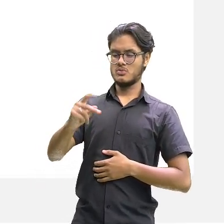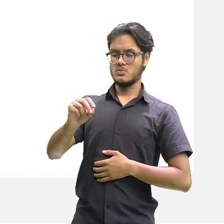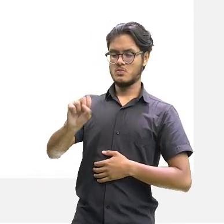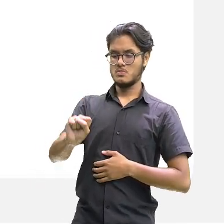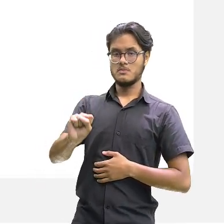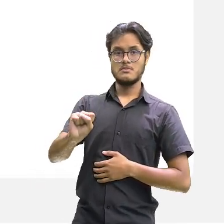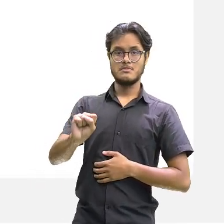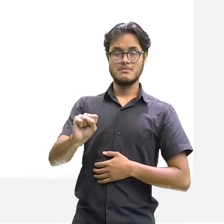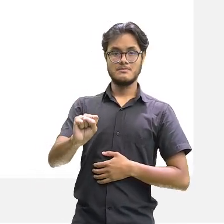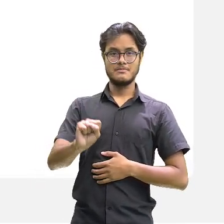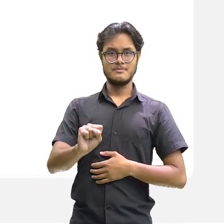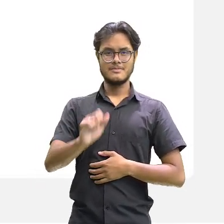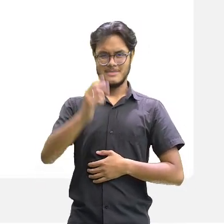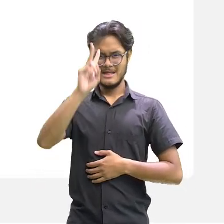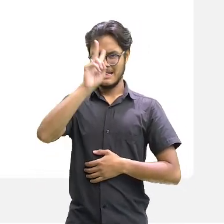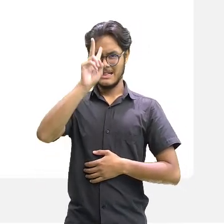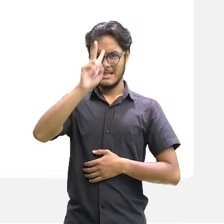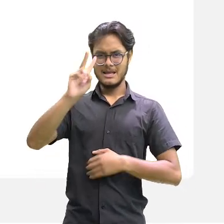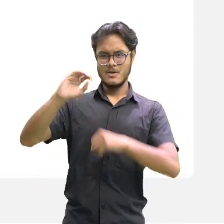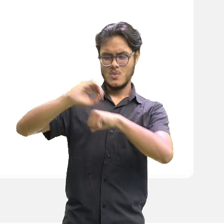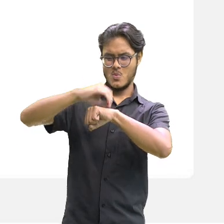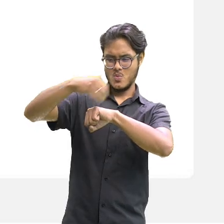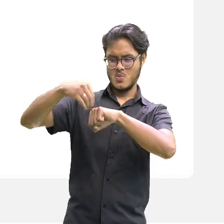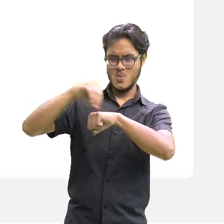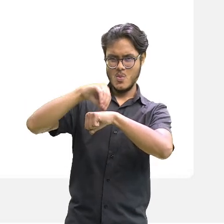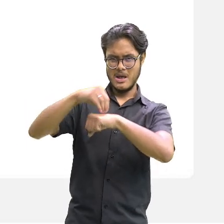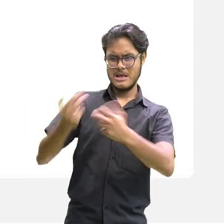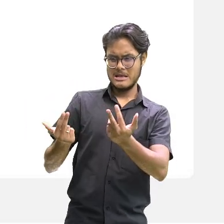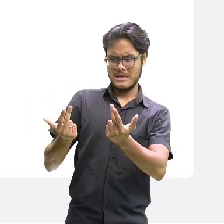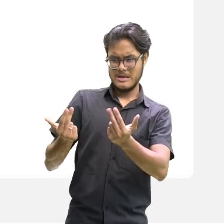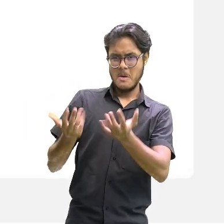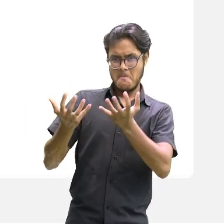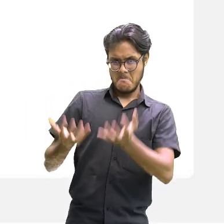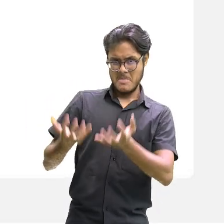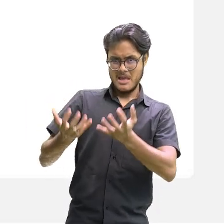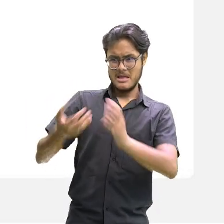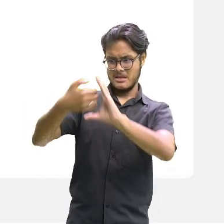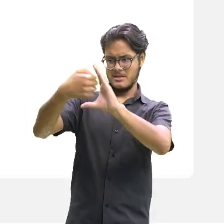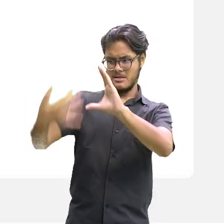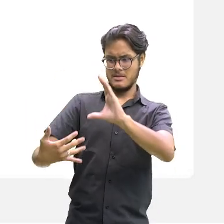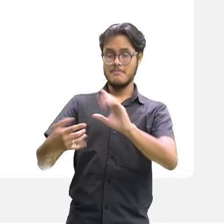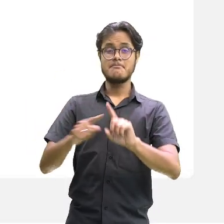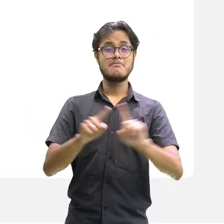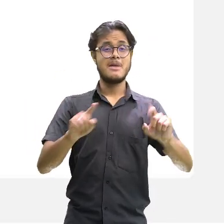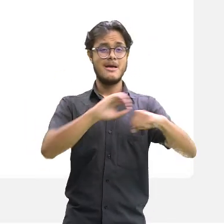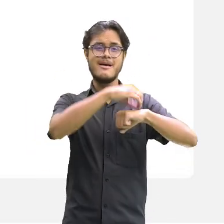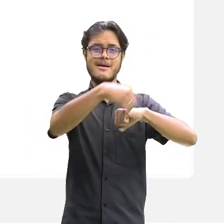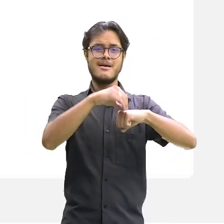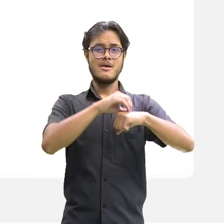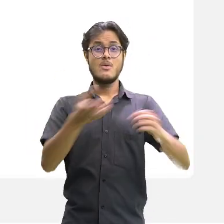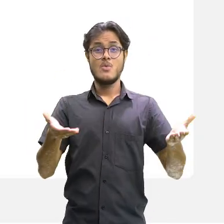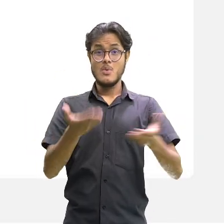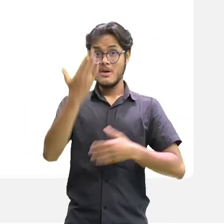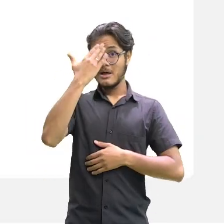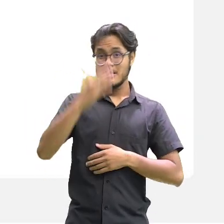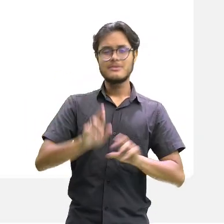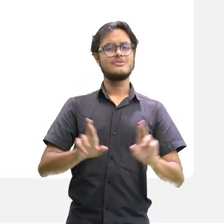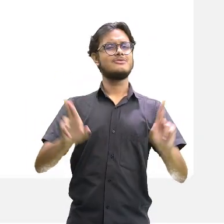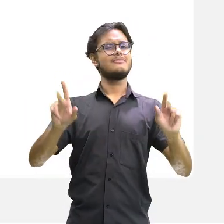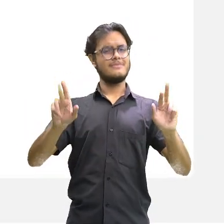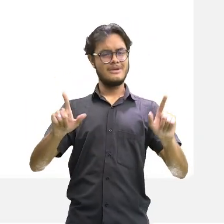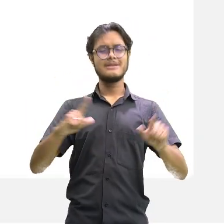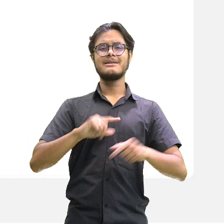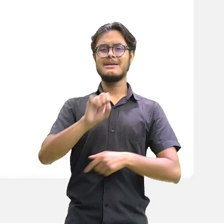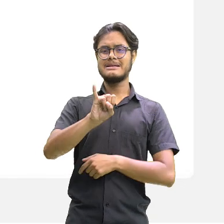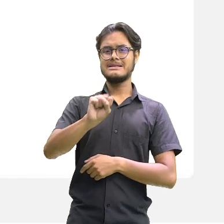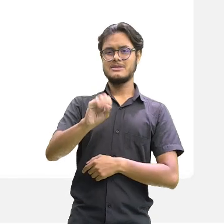que todos os átomos eram iguais em massas e propriedades? Hoje a gente sabe que existem elementos que são isótopos, para